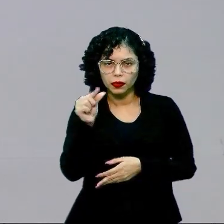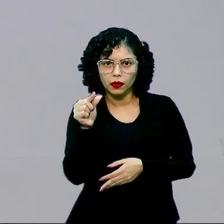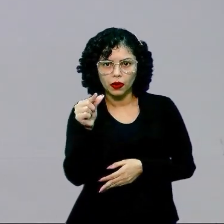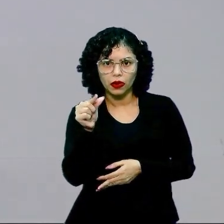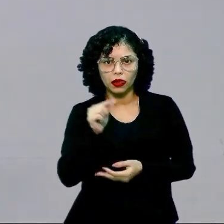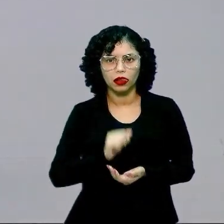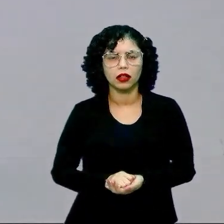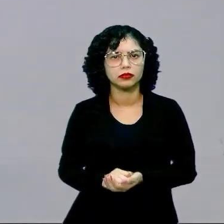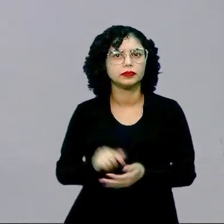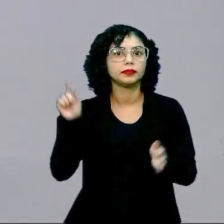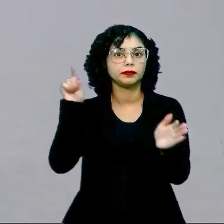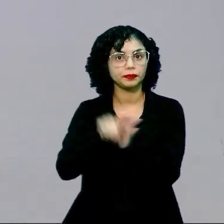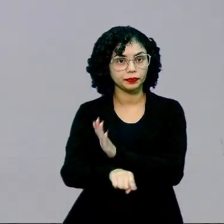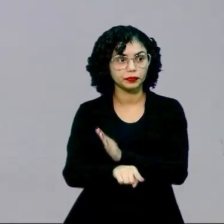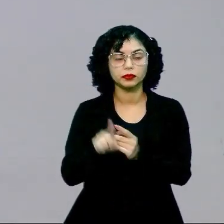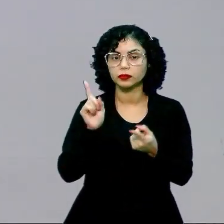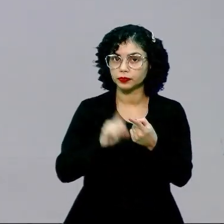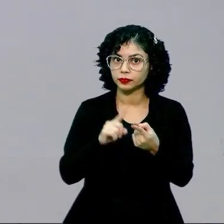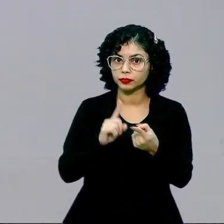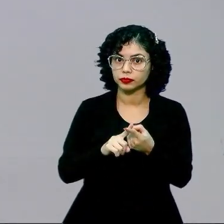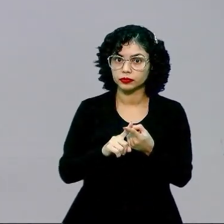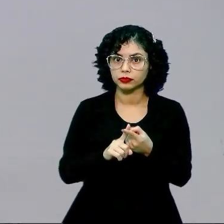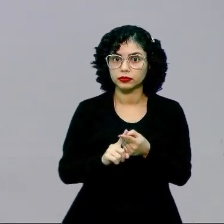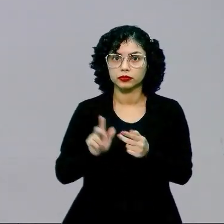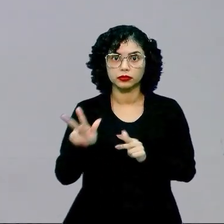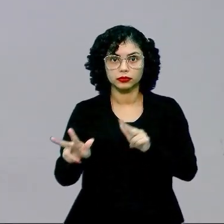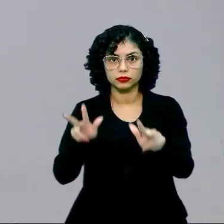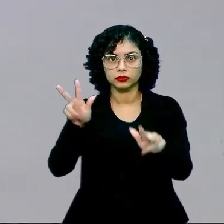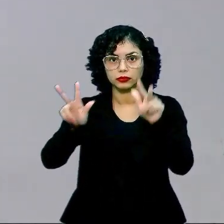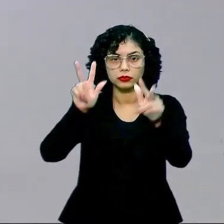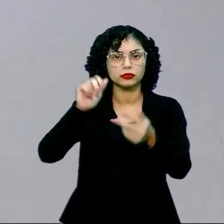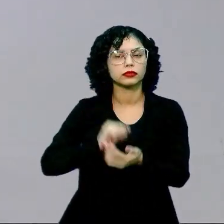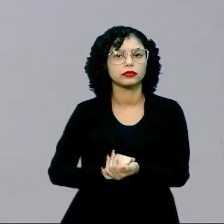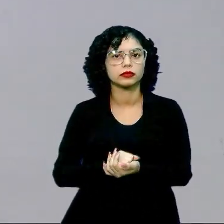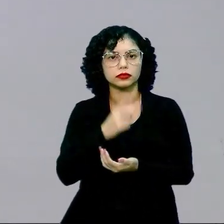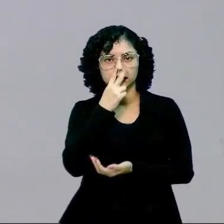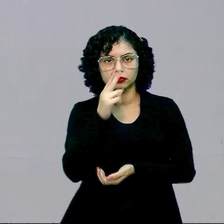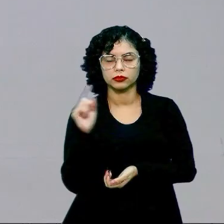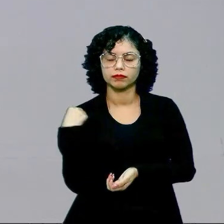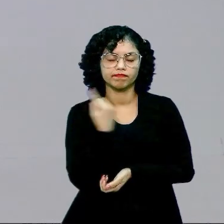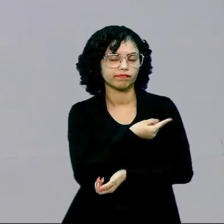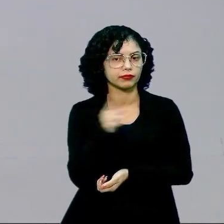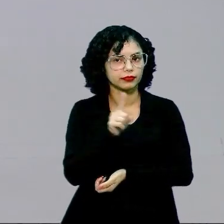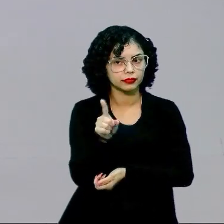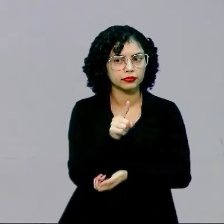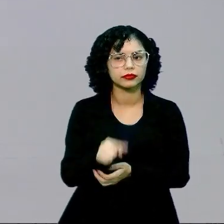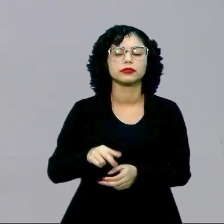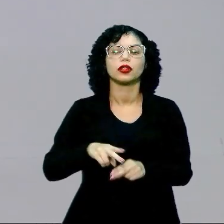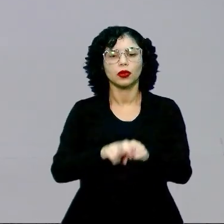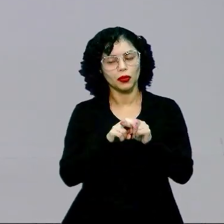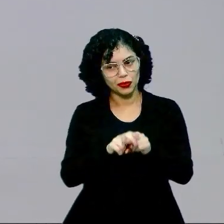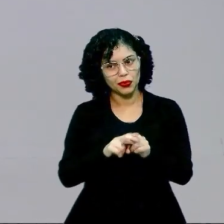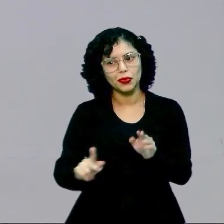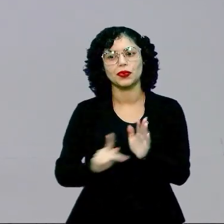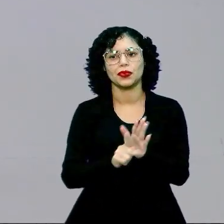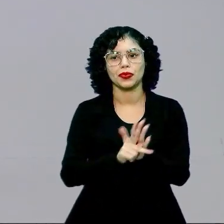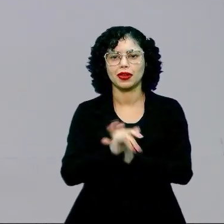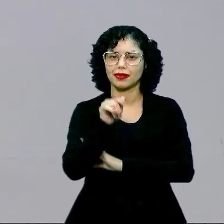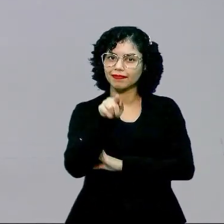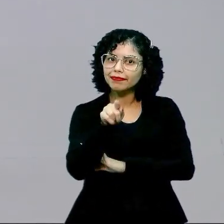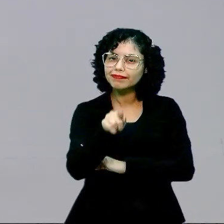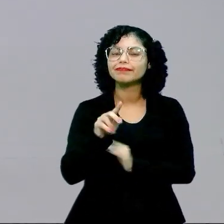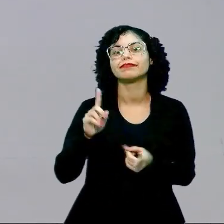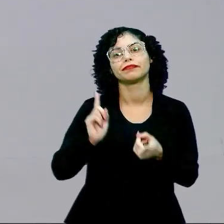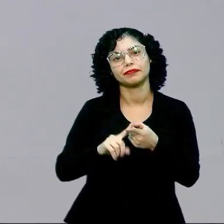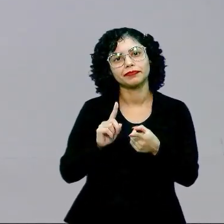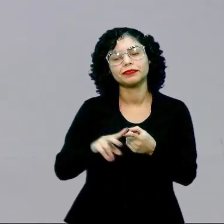sobre questionando por que as lagartixas andam pela parede e nós não? Então, um dos motivos aí é